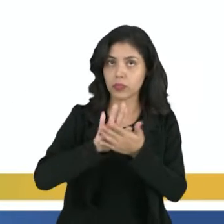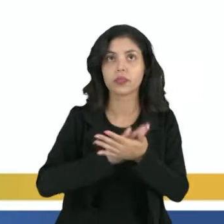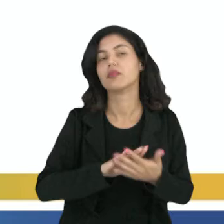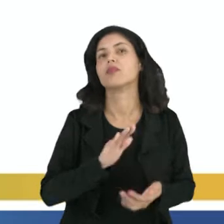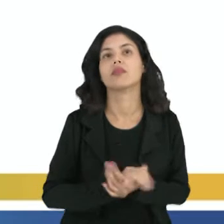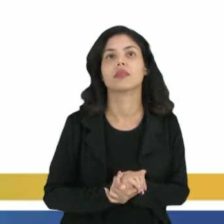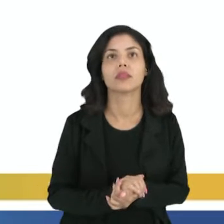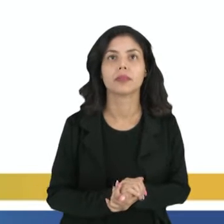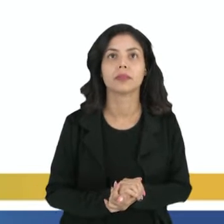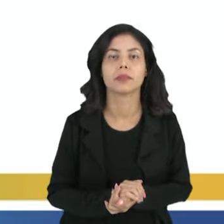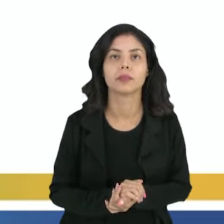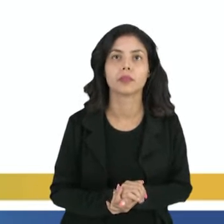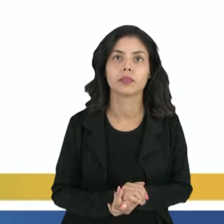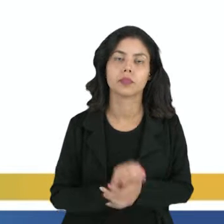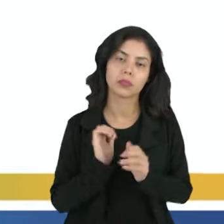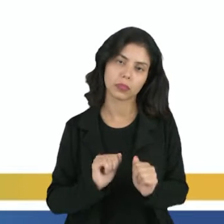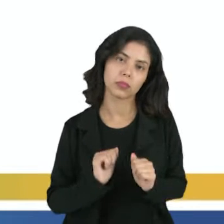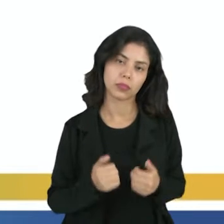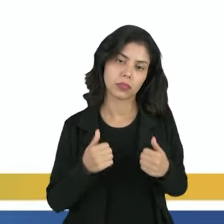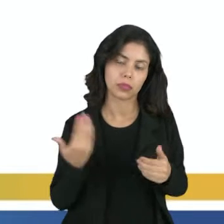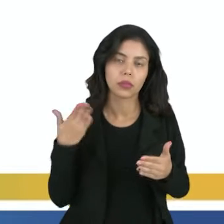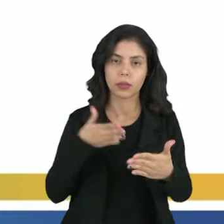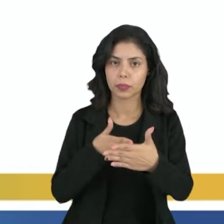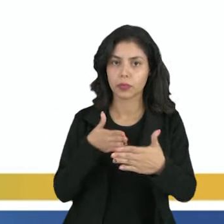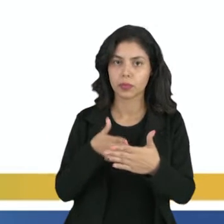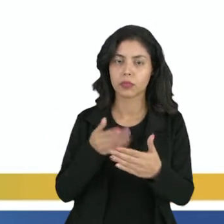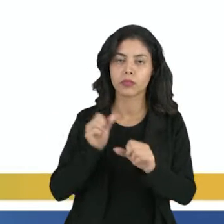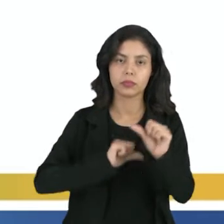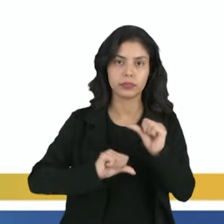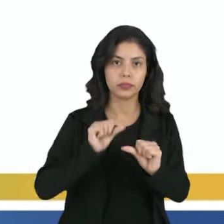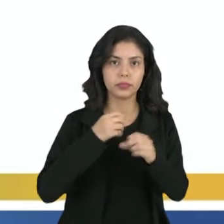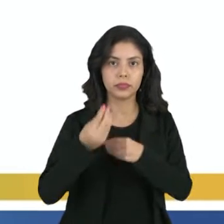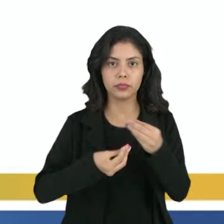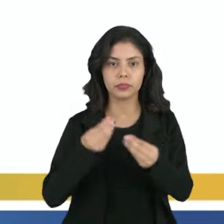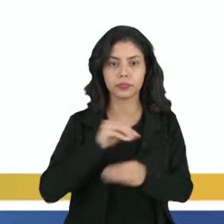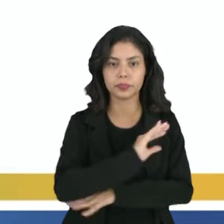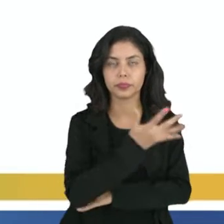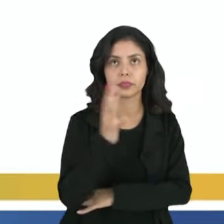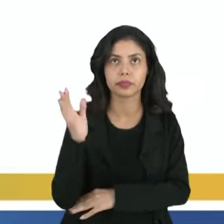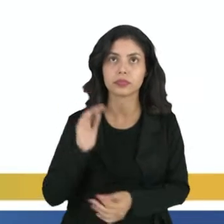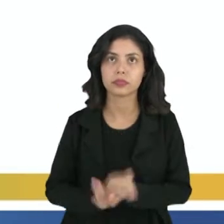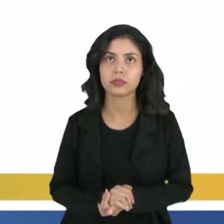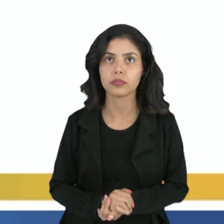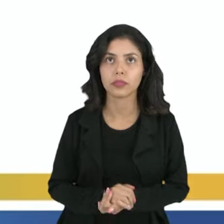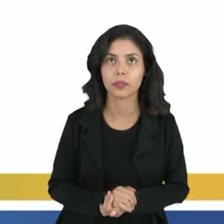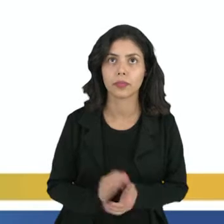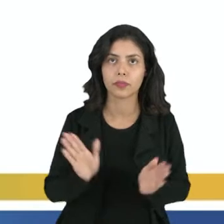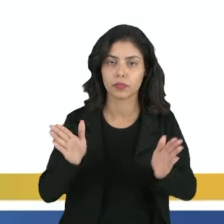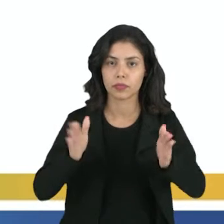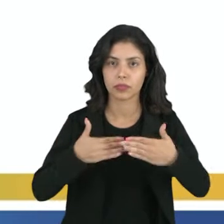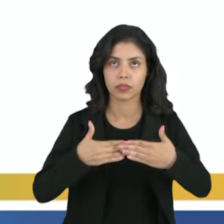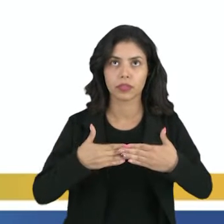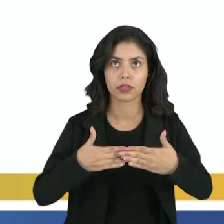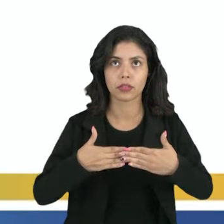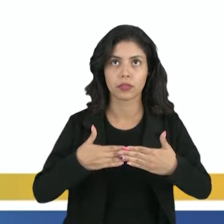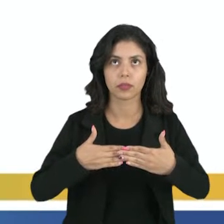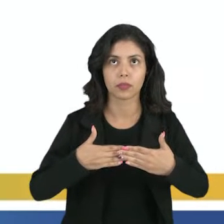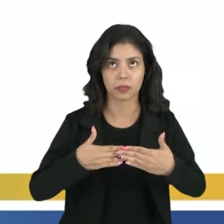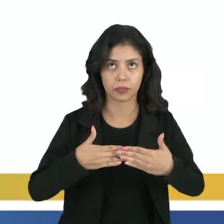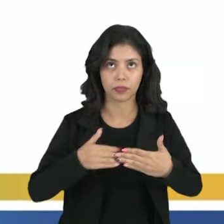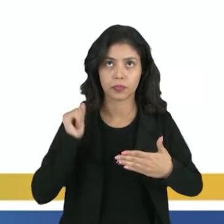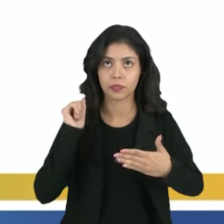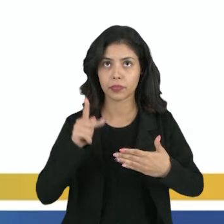recipiente, nesse tubo aqui que possa impedir essa troca com o meio ambiente. Nós temos aqui um recipiente